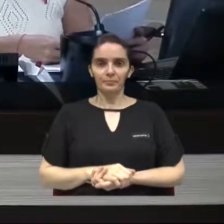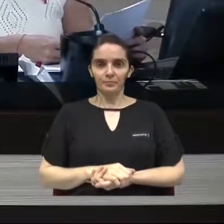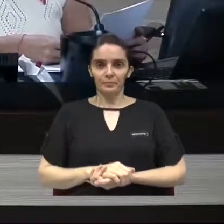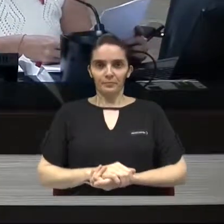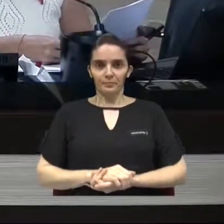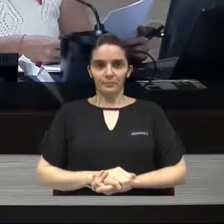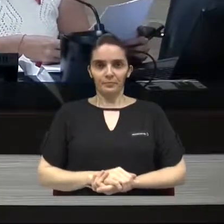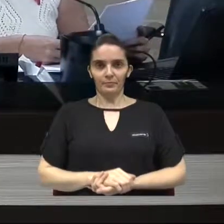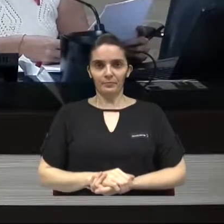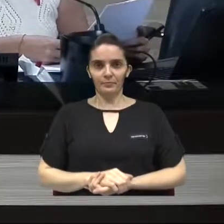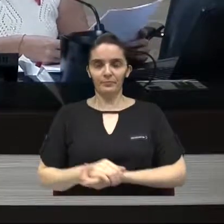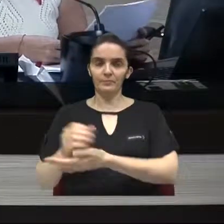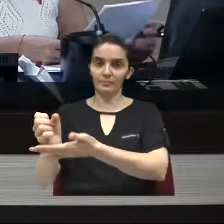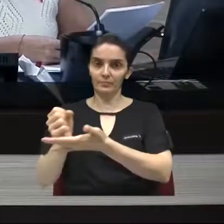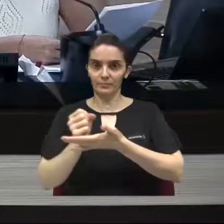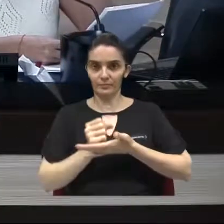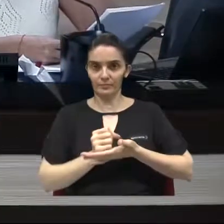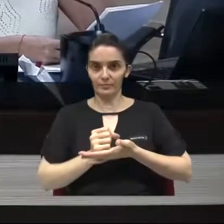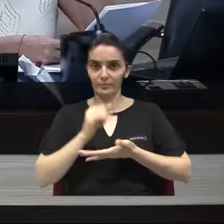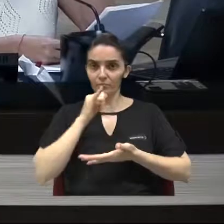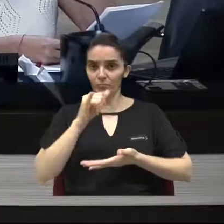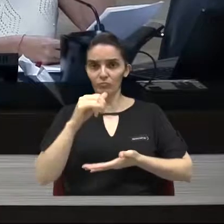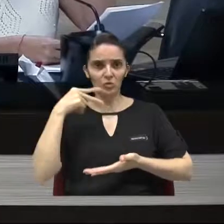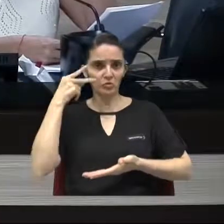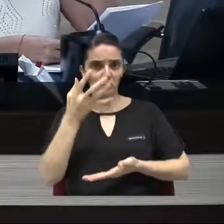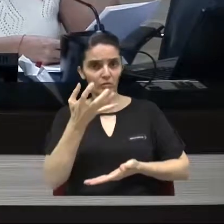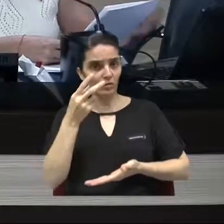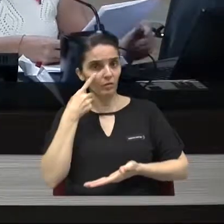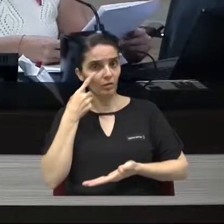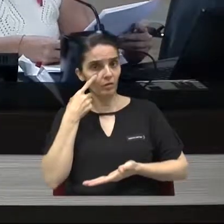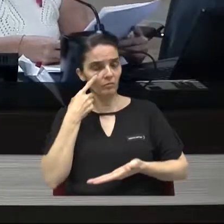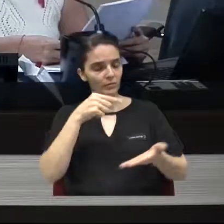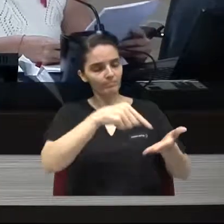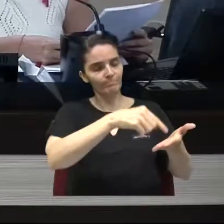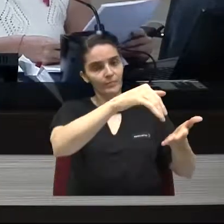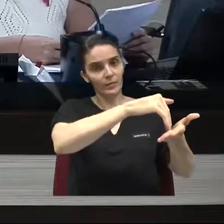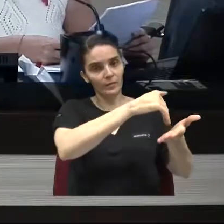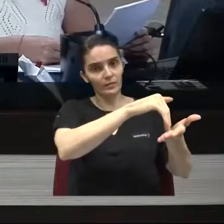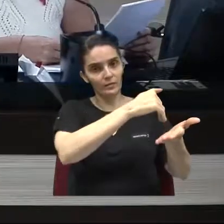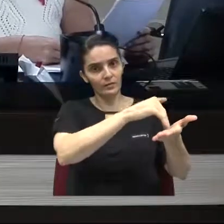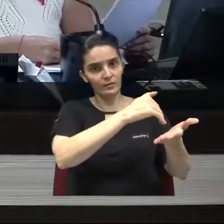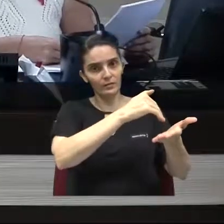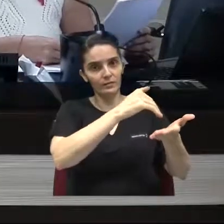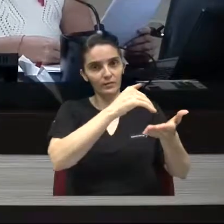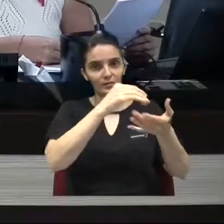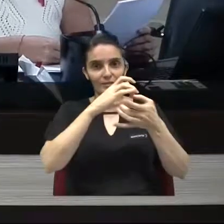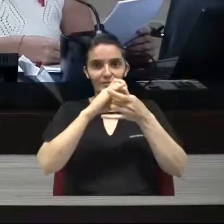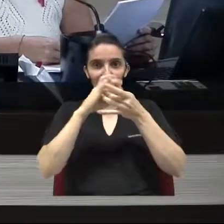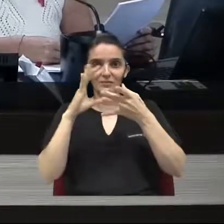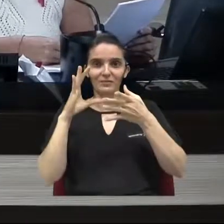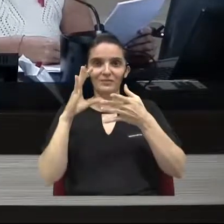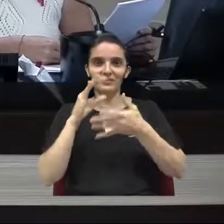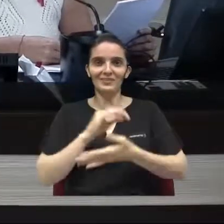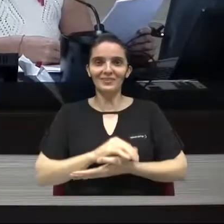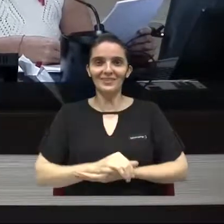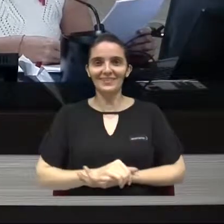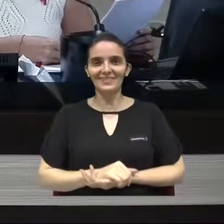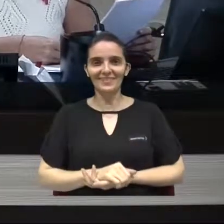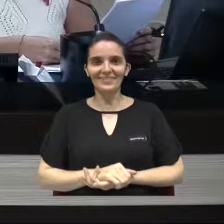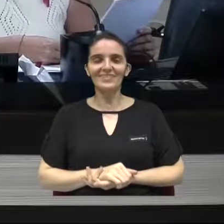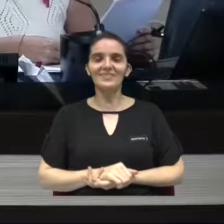A mesa recebe seu ofício e informa os senhores vereadores que estará à disposição de todos na